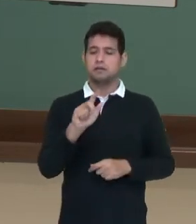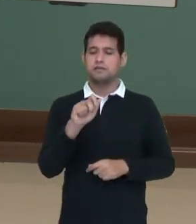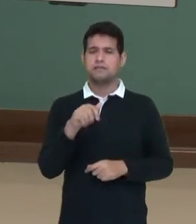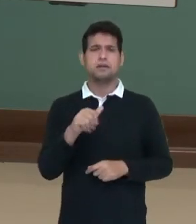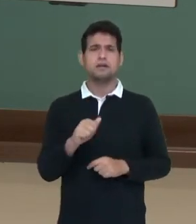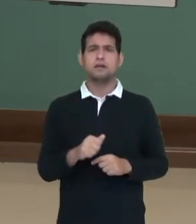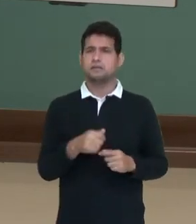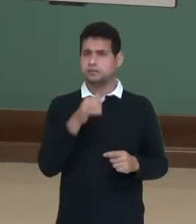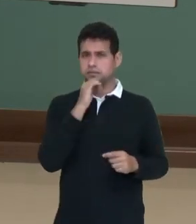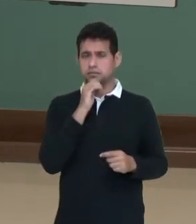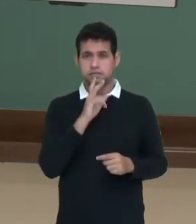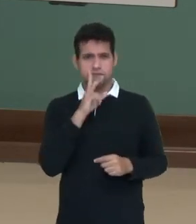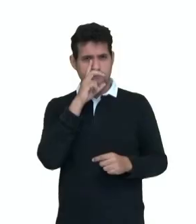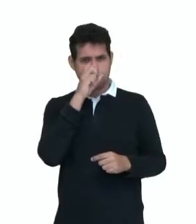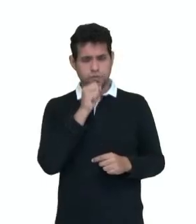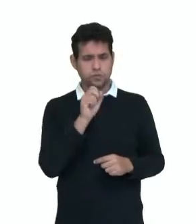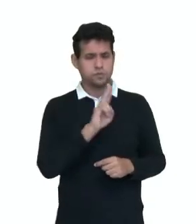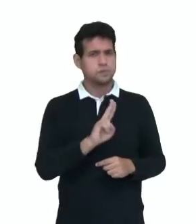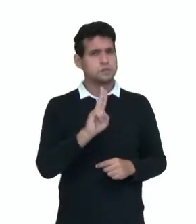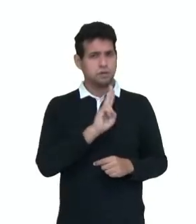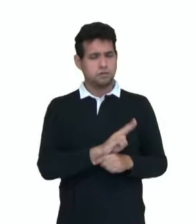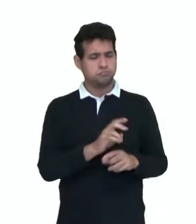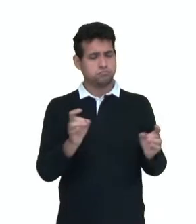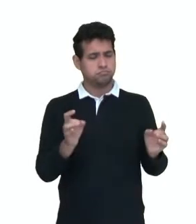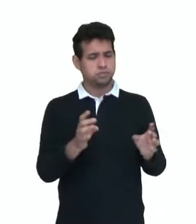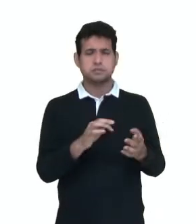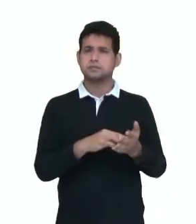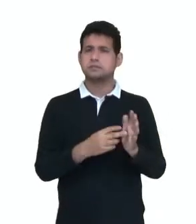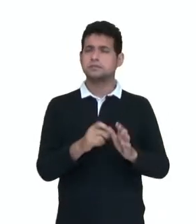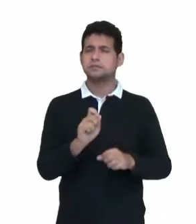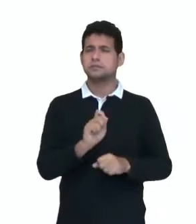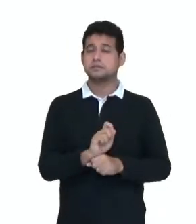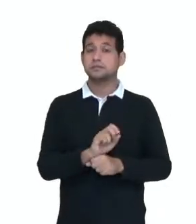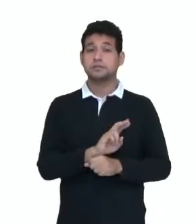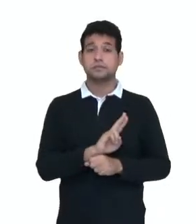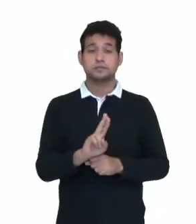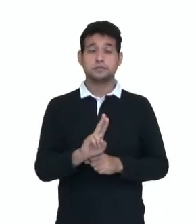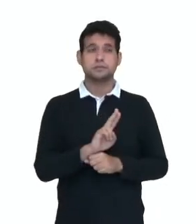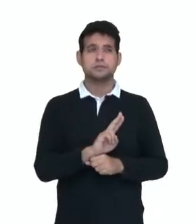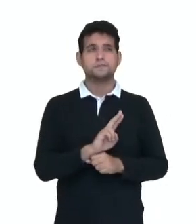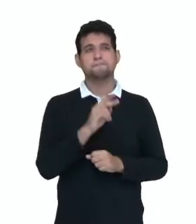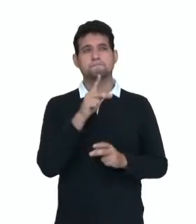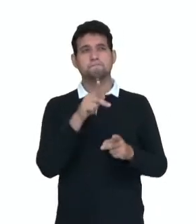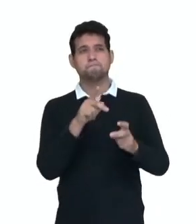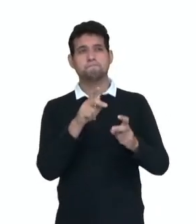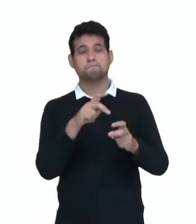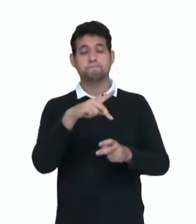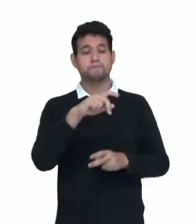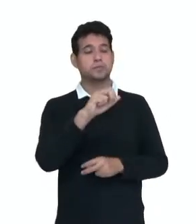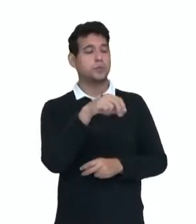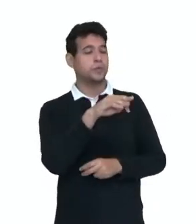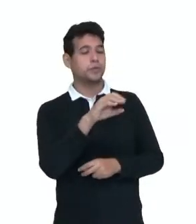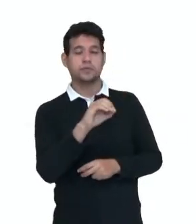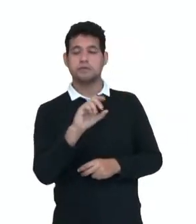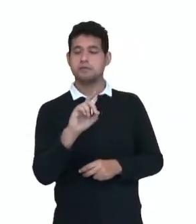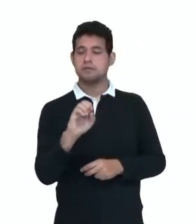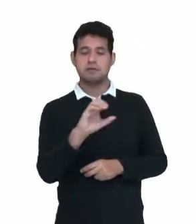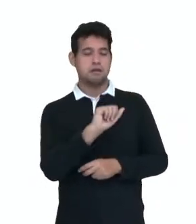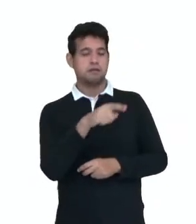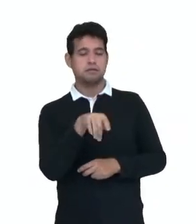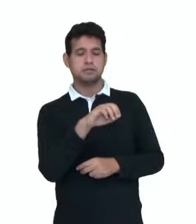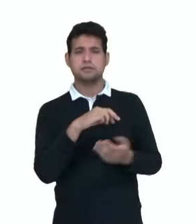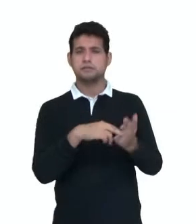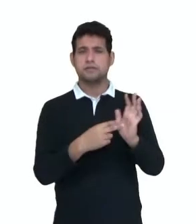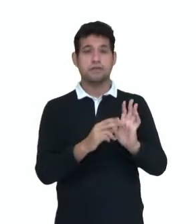a força é aplicada, tá? É chamado do quê? Ponto de ação. Veja aqui, ó. Então, aqui é o ponto de ação, é